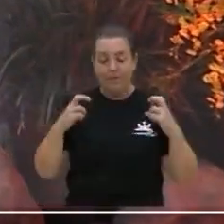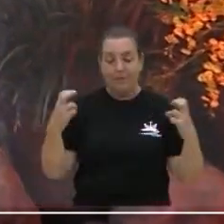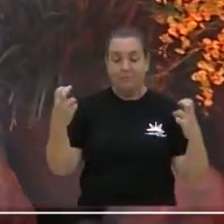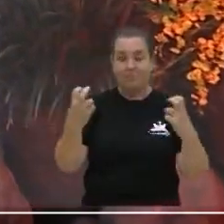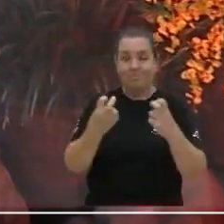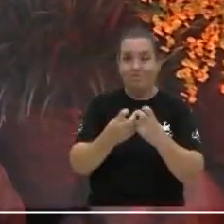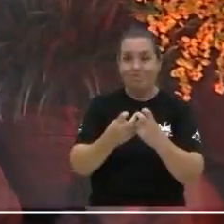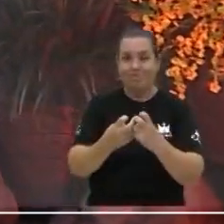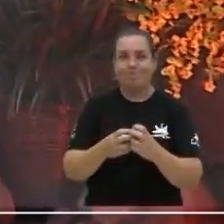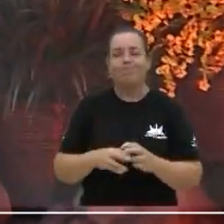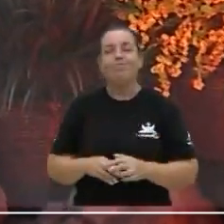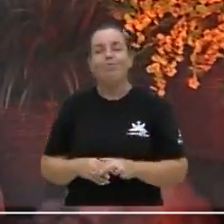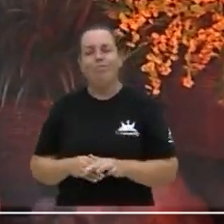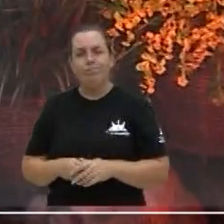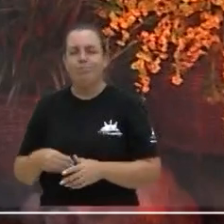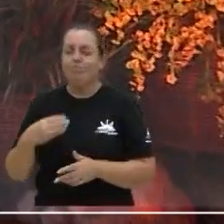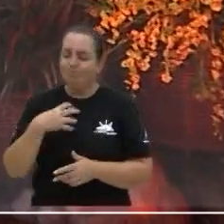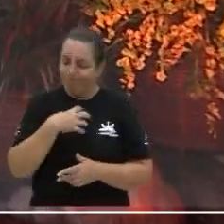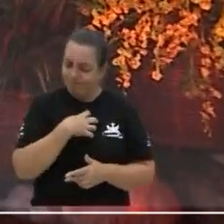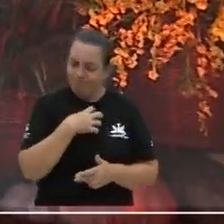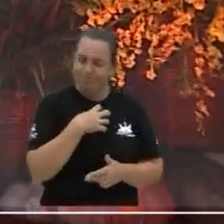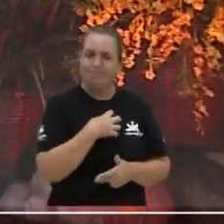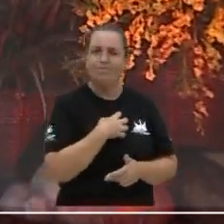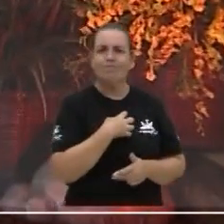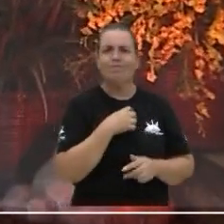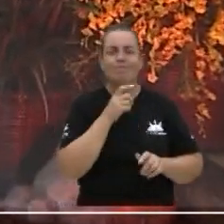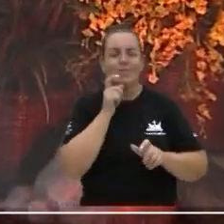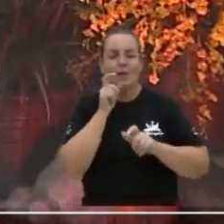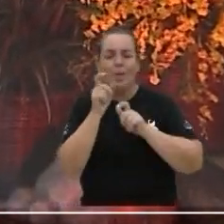repetimos como Ele